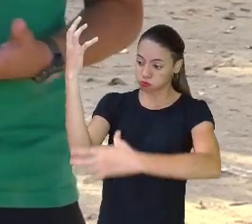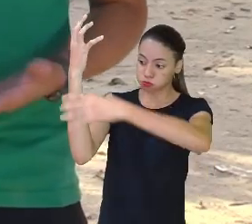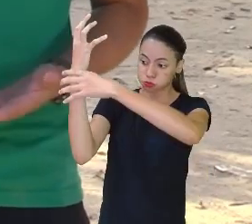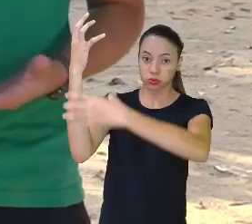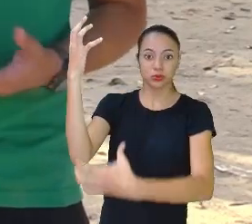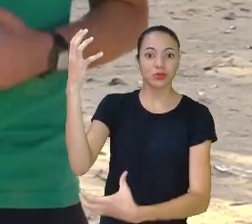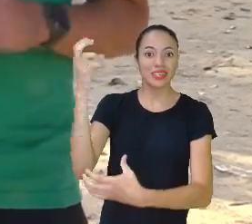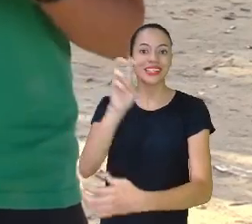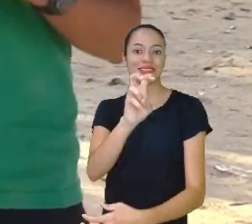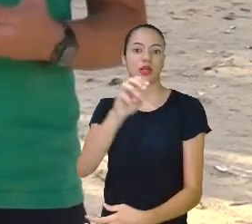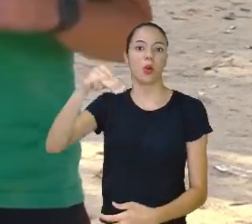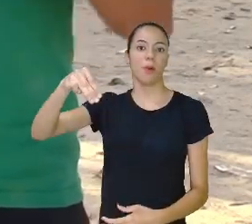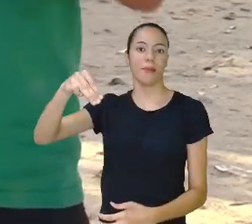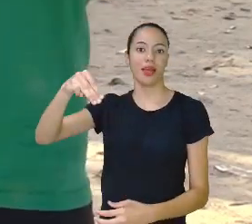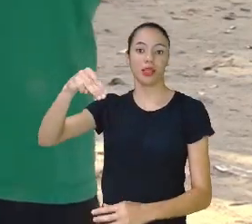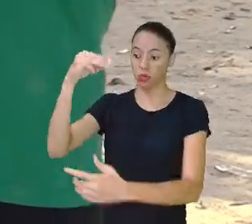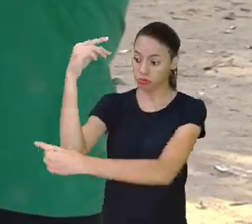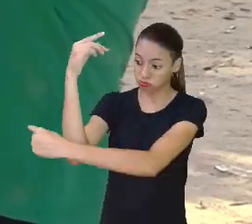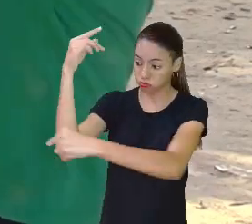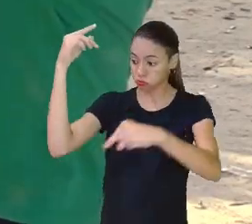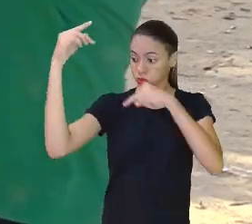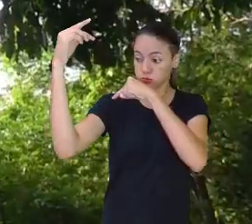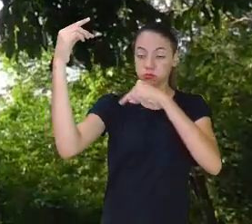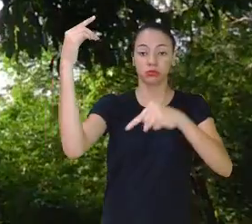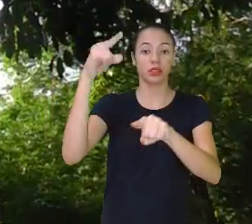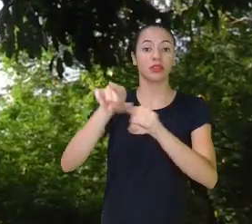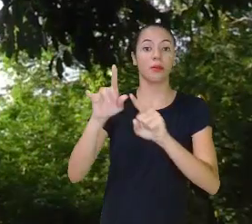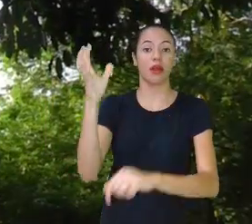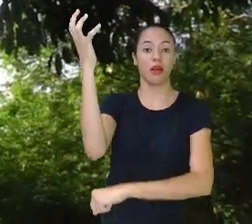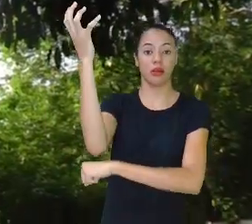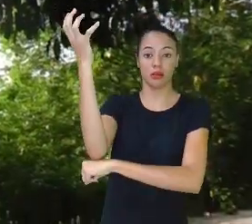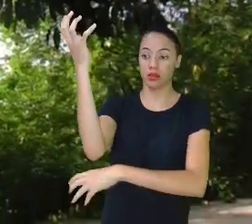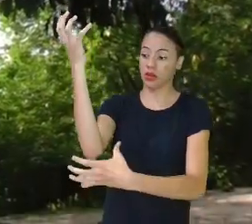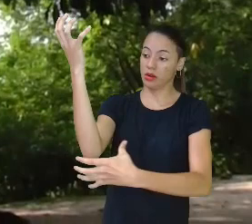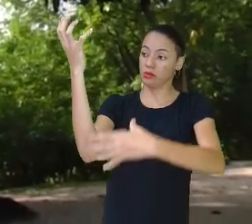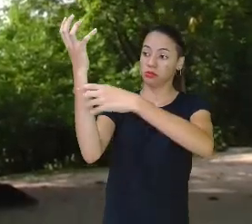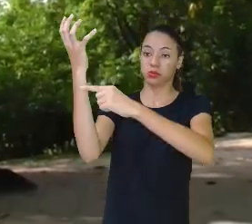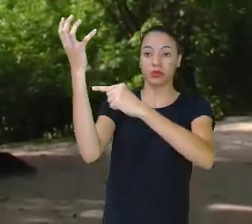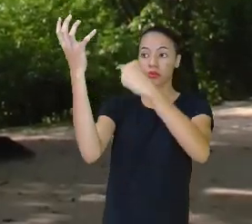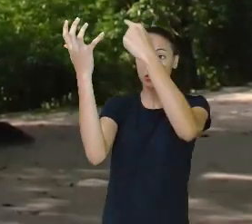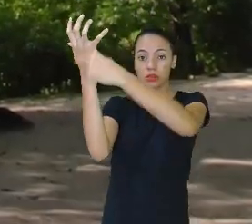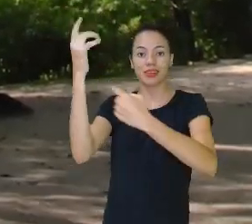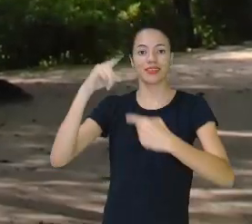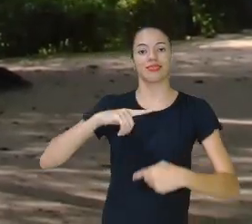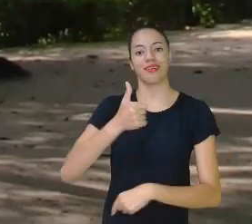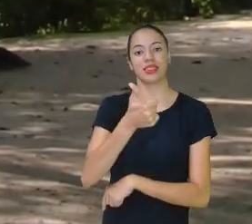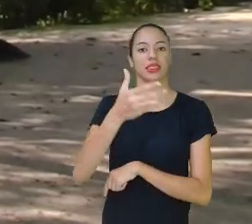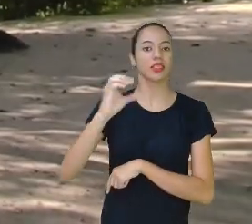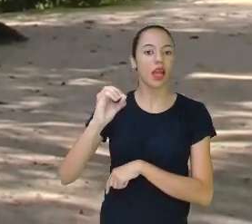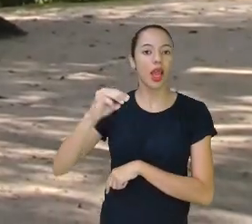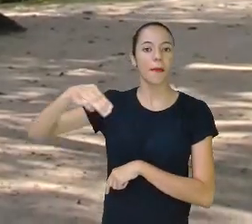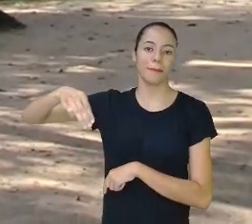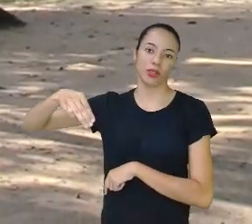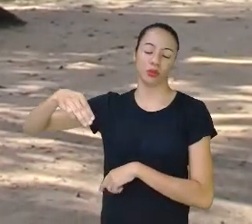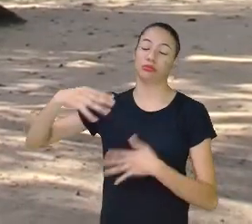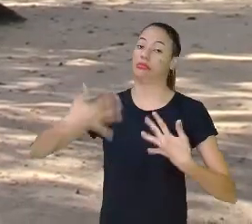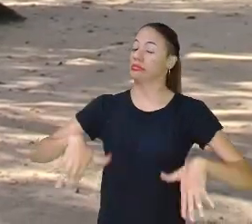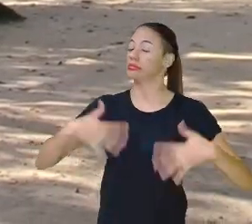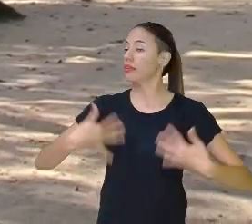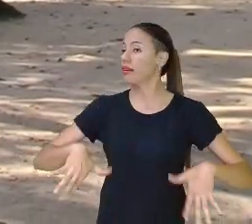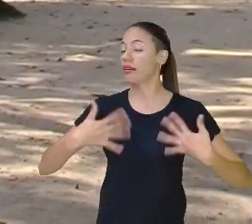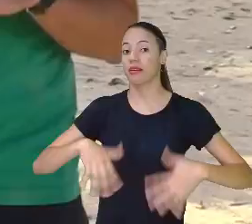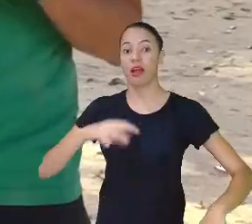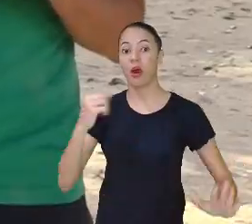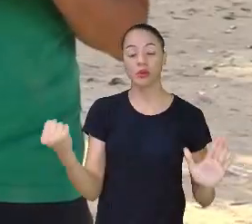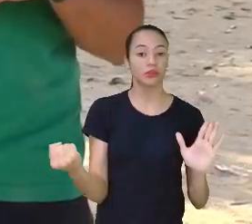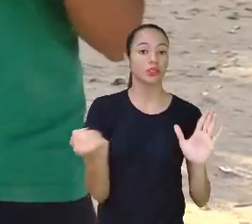metros de diâmetro. A copa, que é essa parte superior aqui, ela tem cerca de 10 metros. Então, é um símbolo da